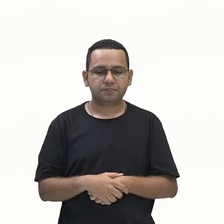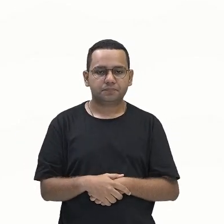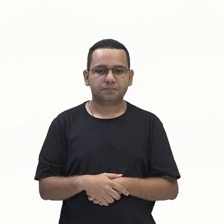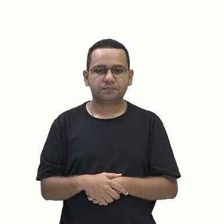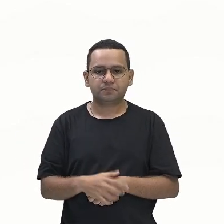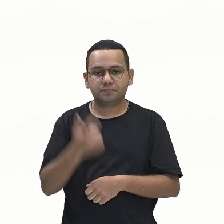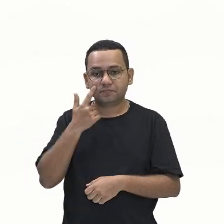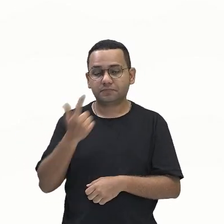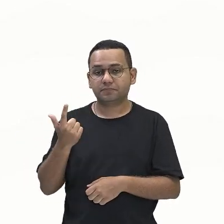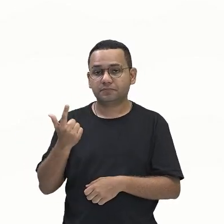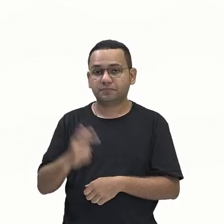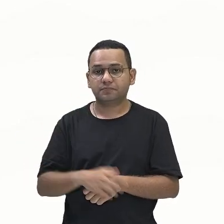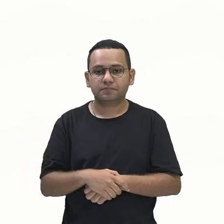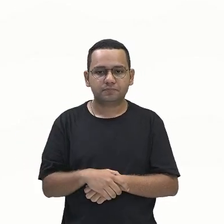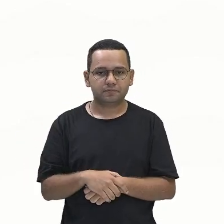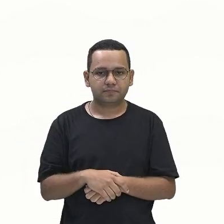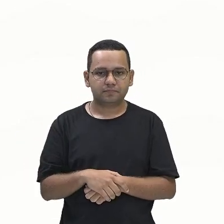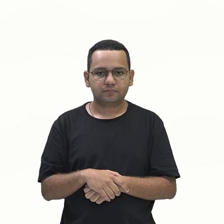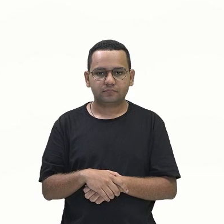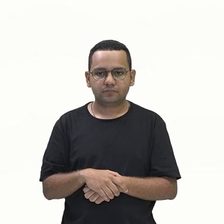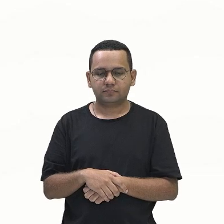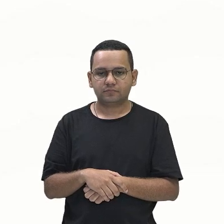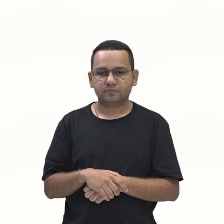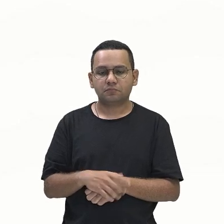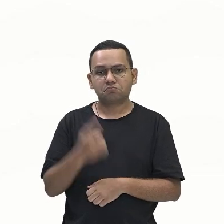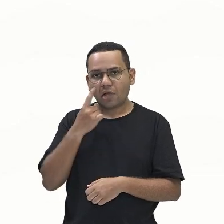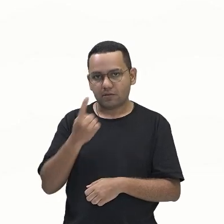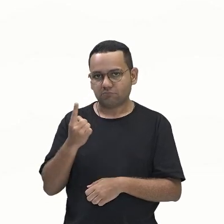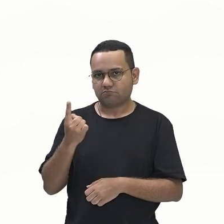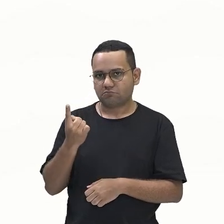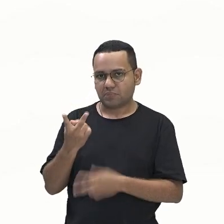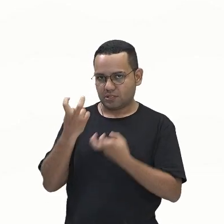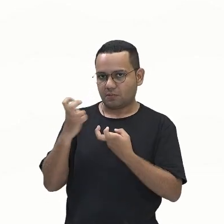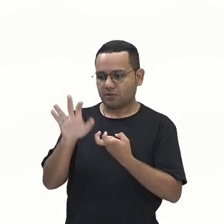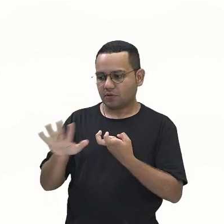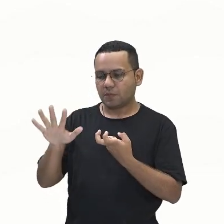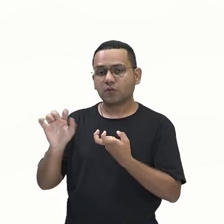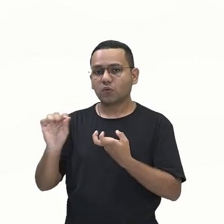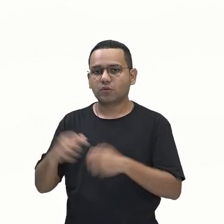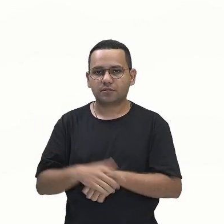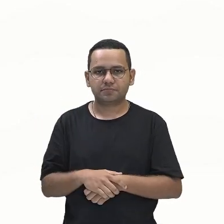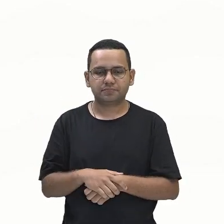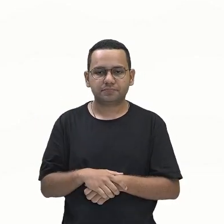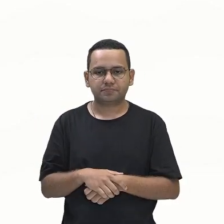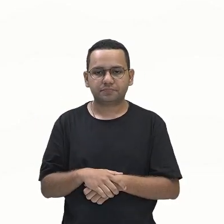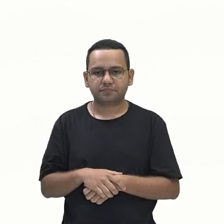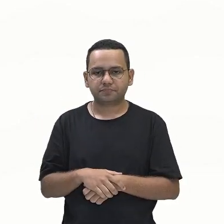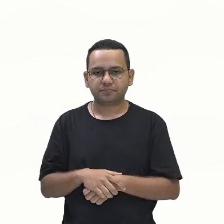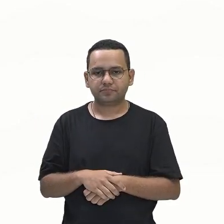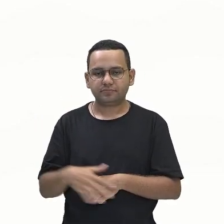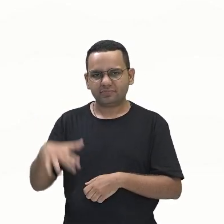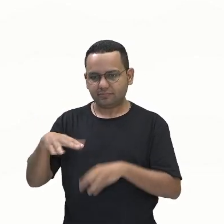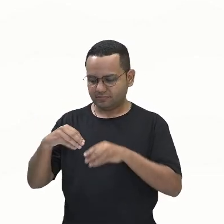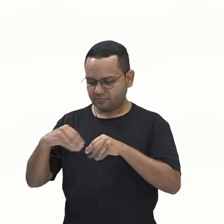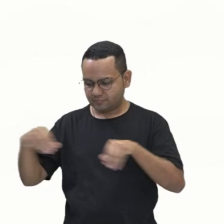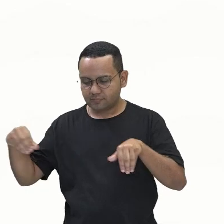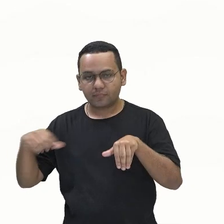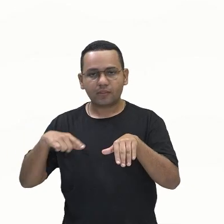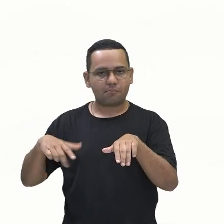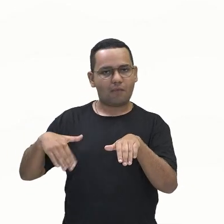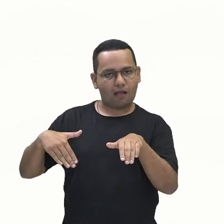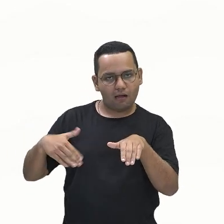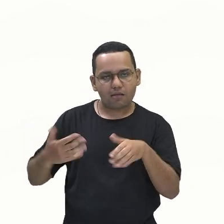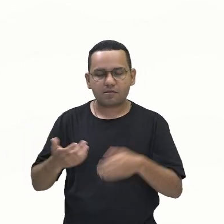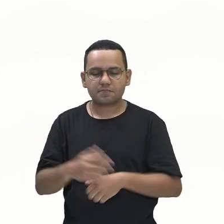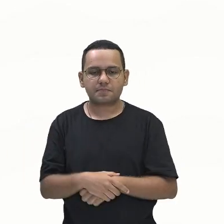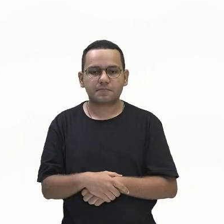a litosfera, representado aí nesta imagem, por uma praia, por exemplo, né? Uma praia